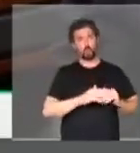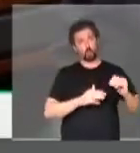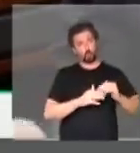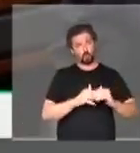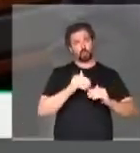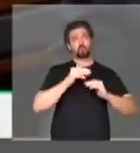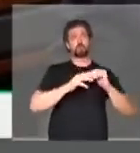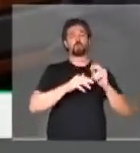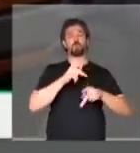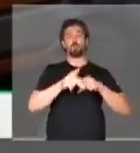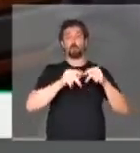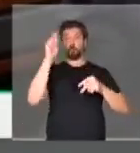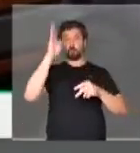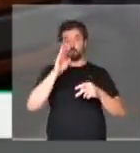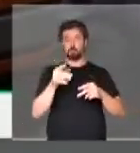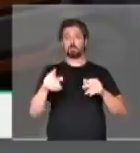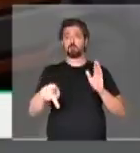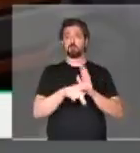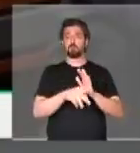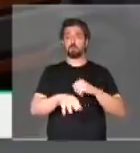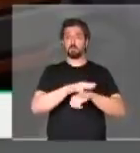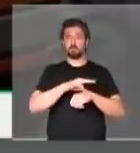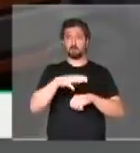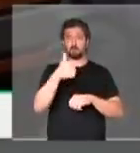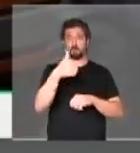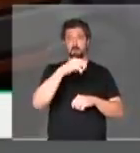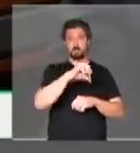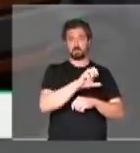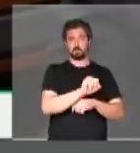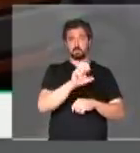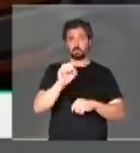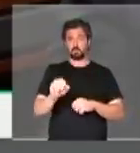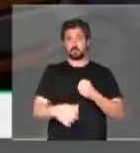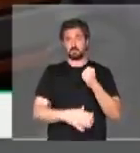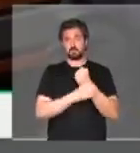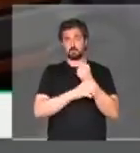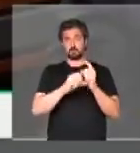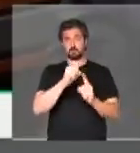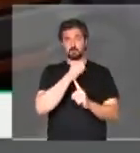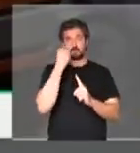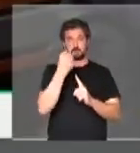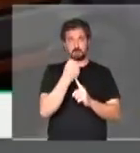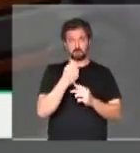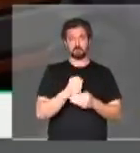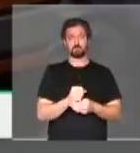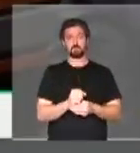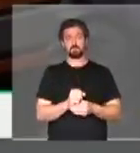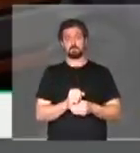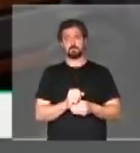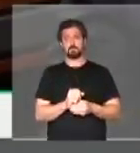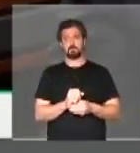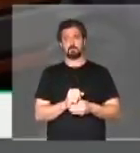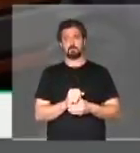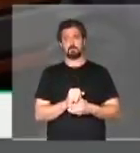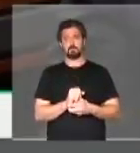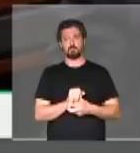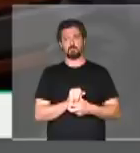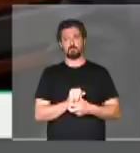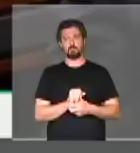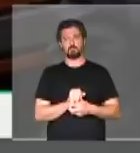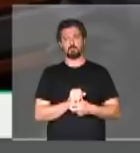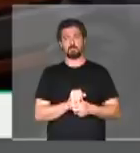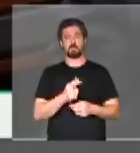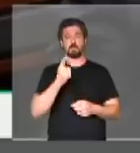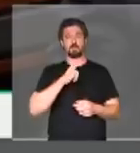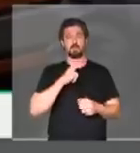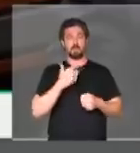povo brasileiro, através da Constituição de 1988, a Seguridade Social. A Seguridade tem como